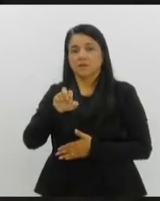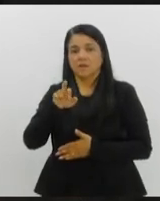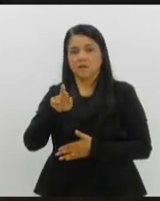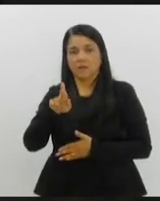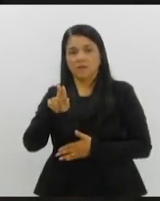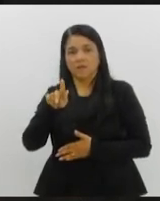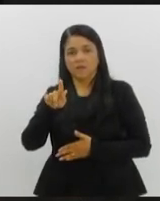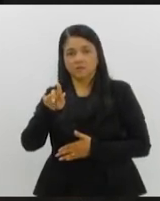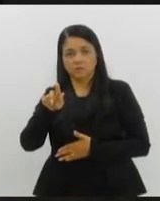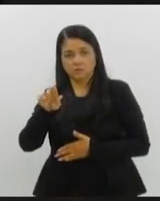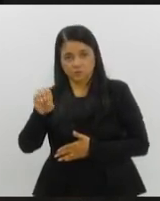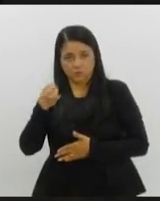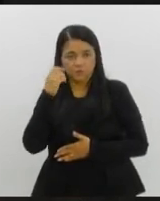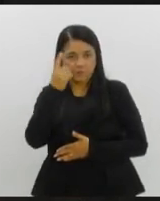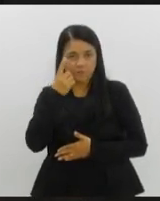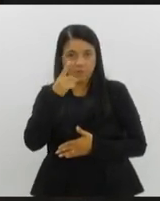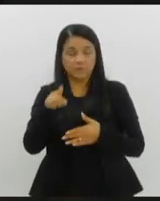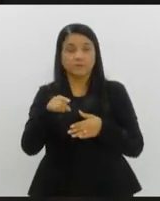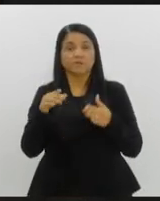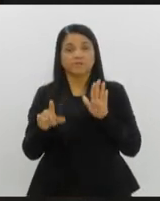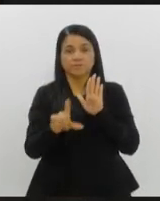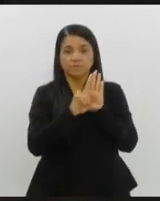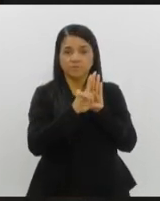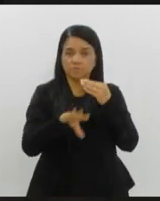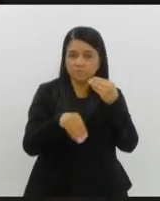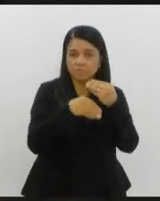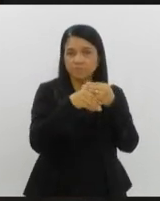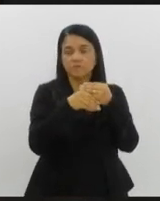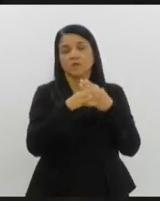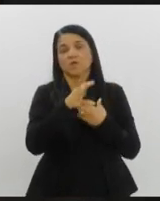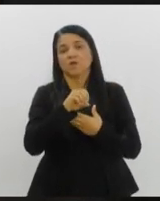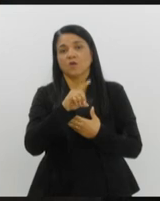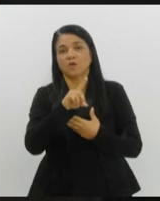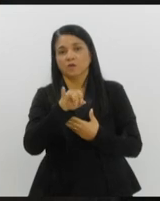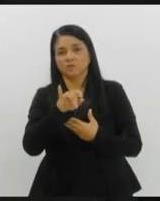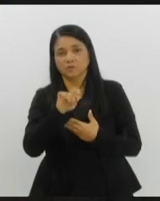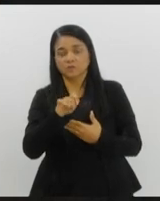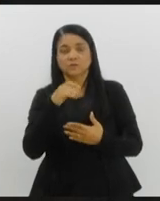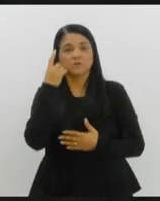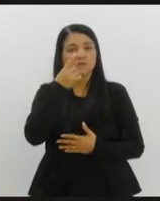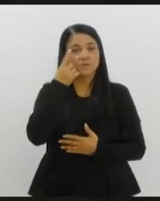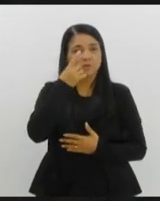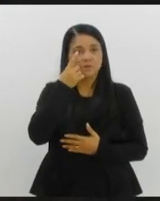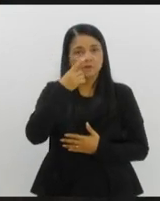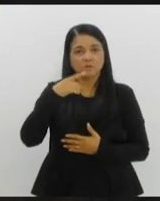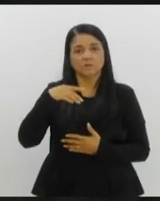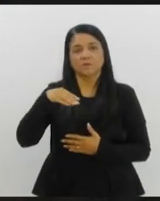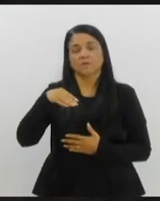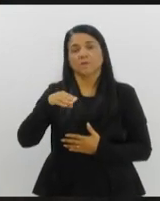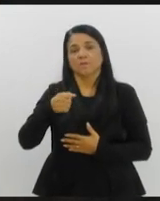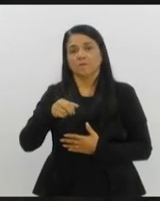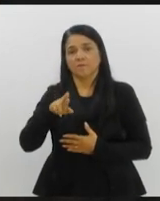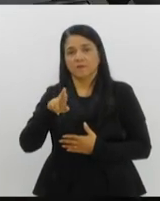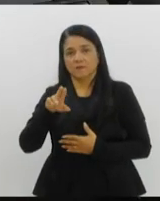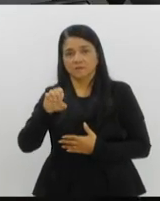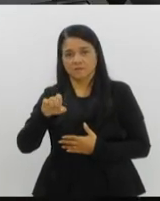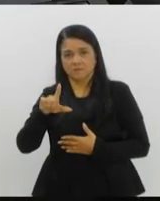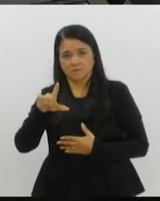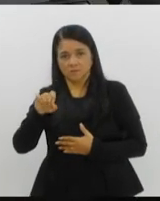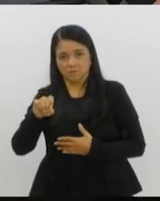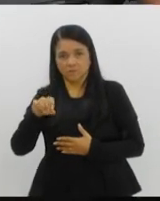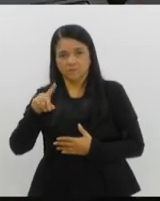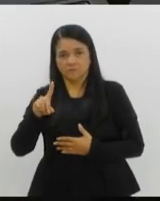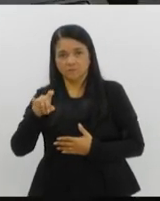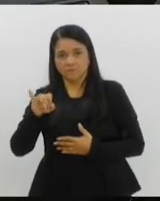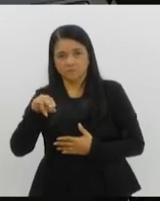Pela Comissão de Legislação Constitucional Complementar e Códigos, deputado Marcelo Dino,